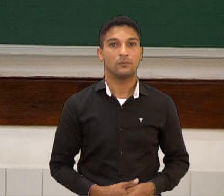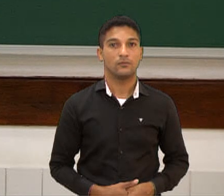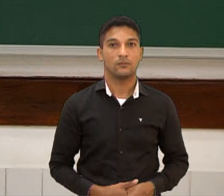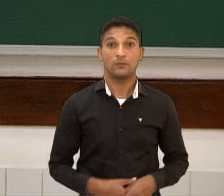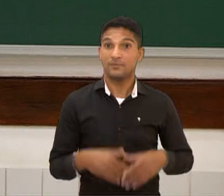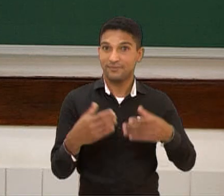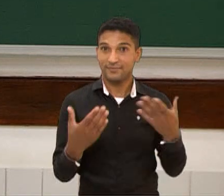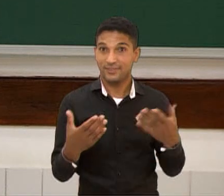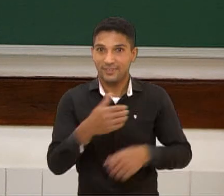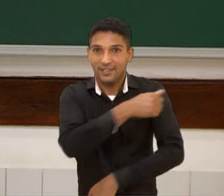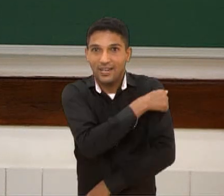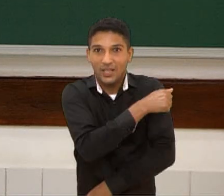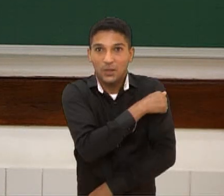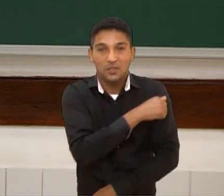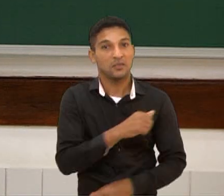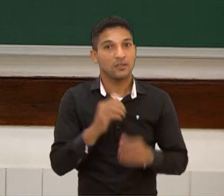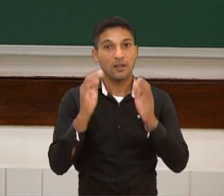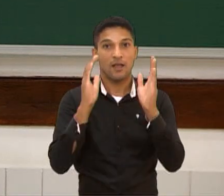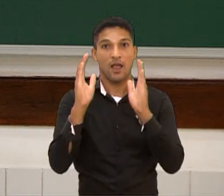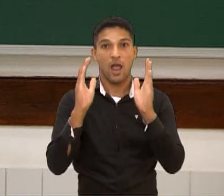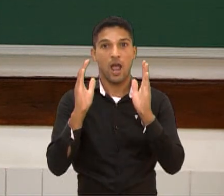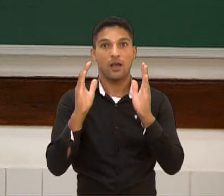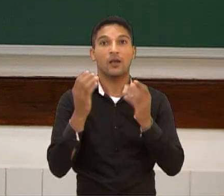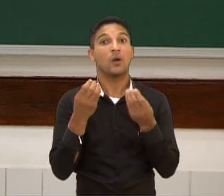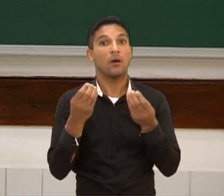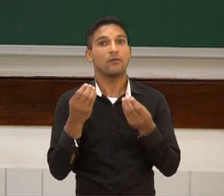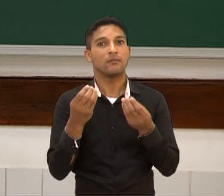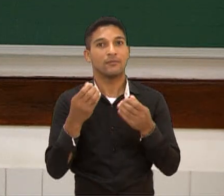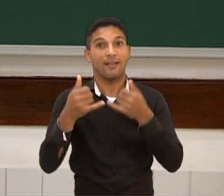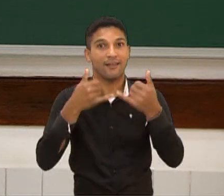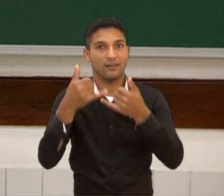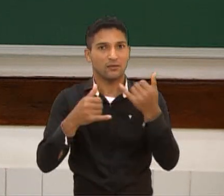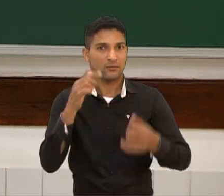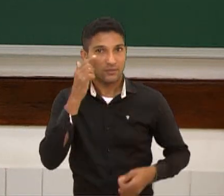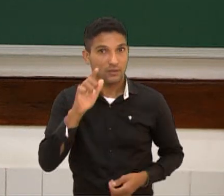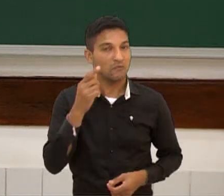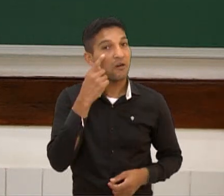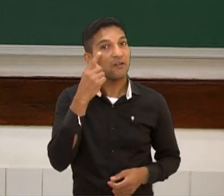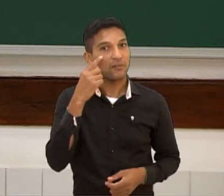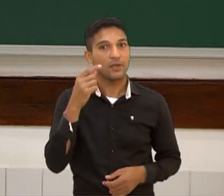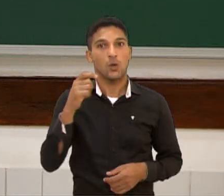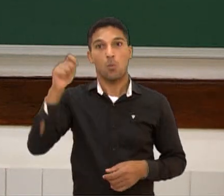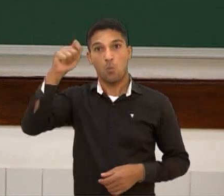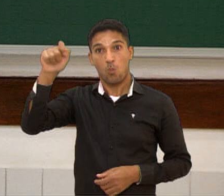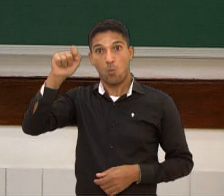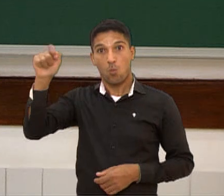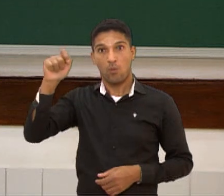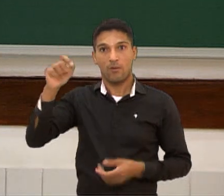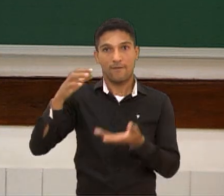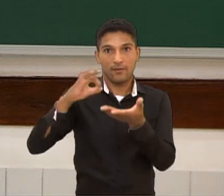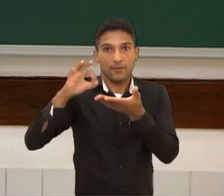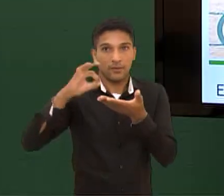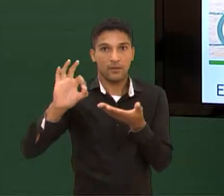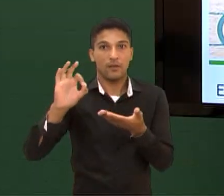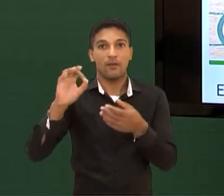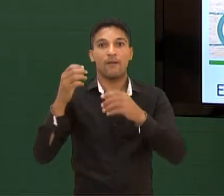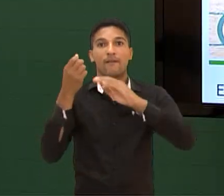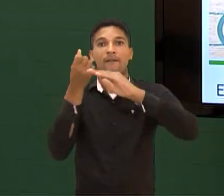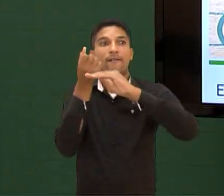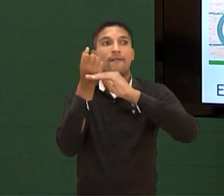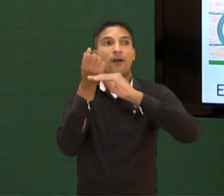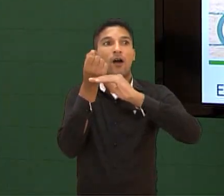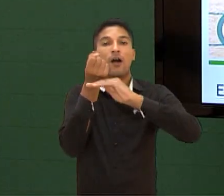E aí, galera, como que foi essa fase? O prof vai colocar no quadro para vocês essa correção, ok? Então, a fração é o quê?